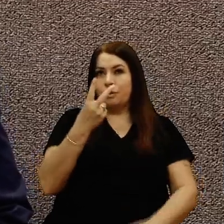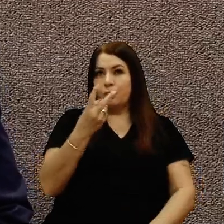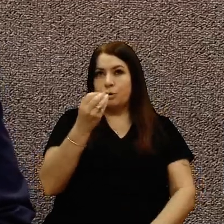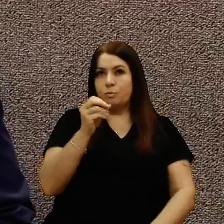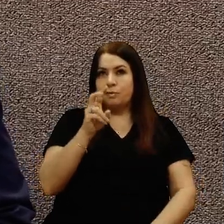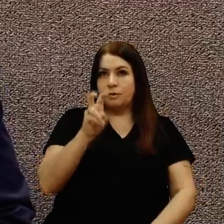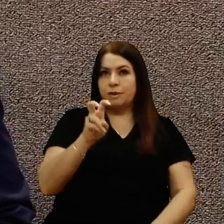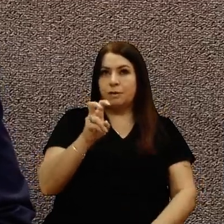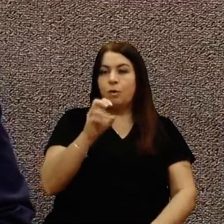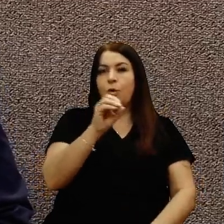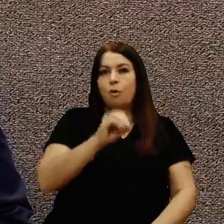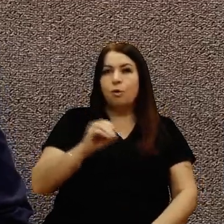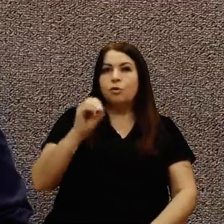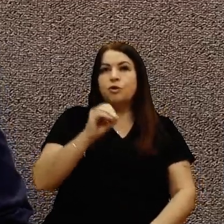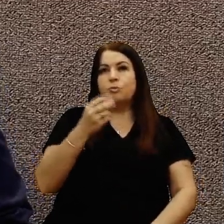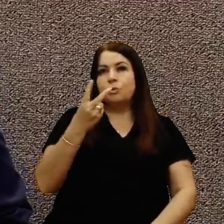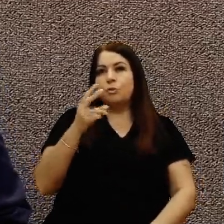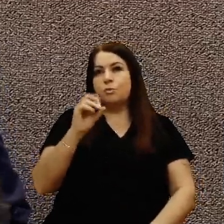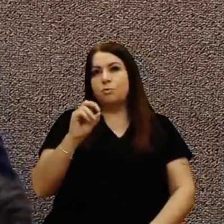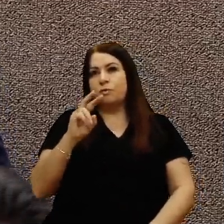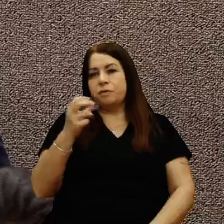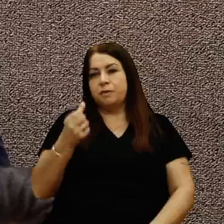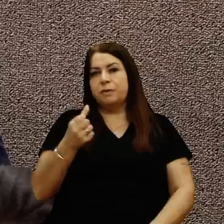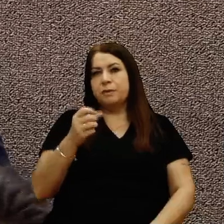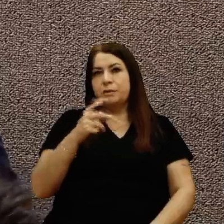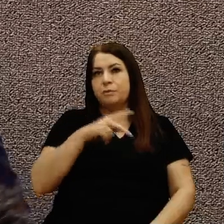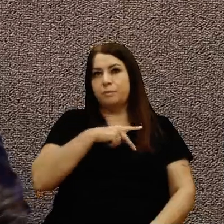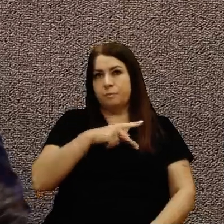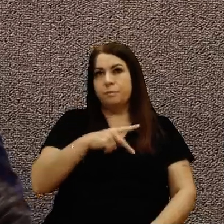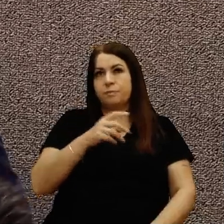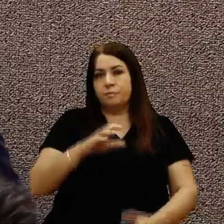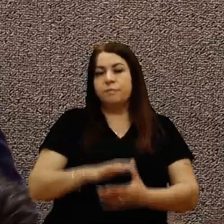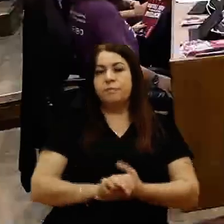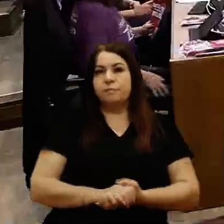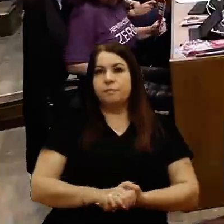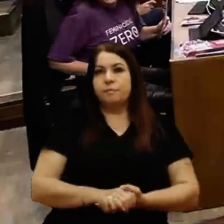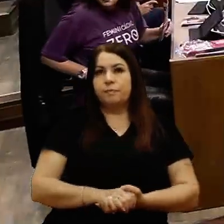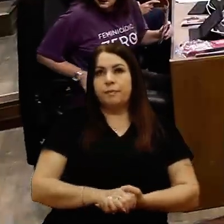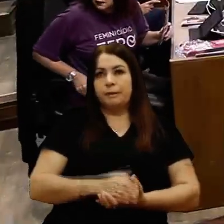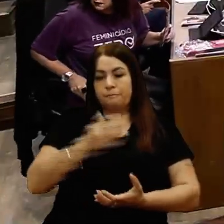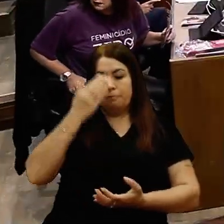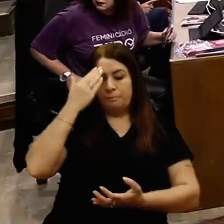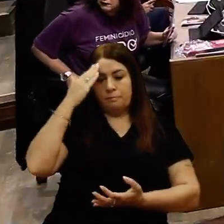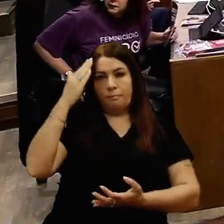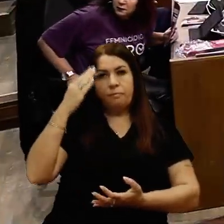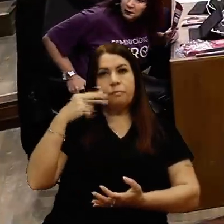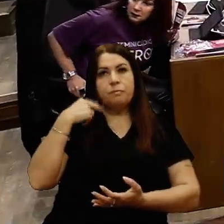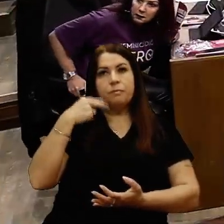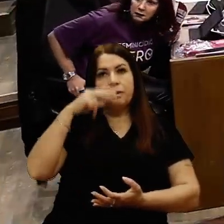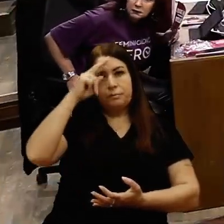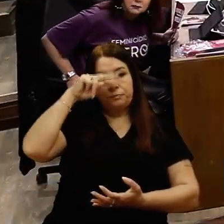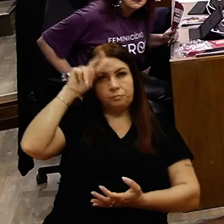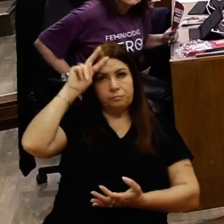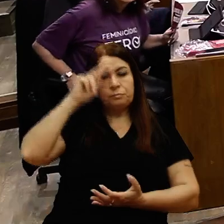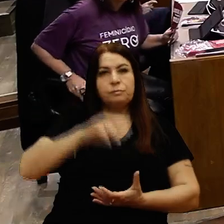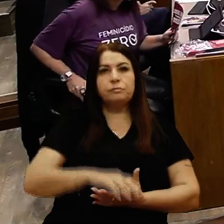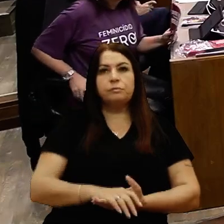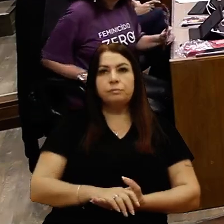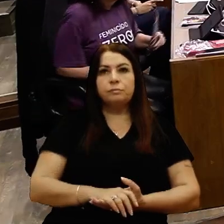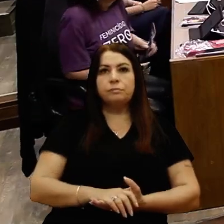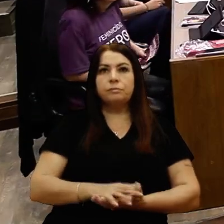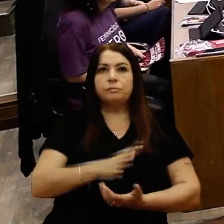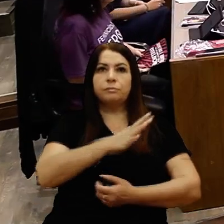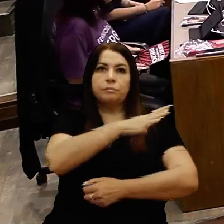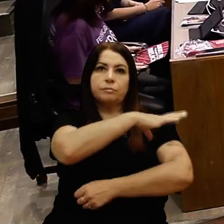um excelente ano de 2026. Era isso, senhor presidente. Obrigado, vereador Edson da Rosa. Com a palavra, vereador Capitão